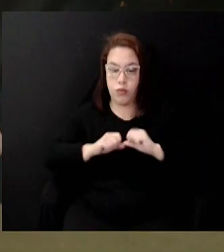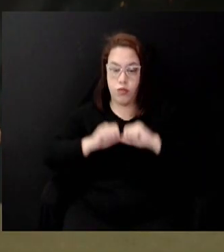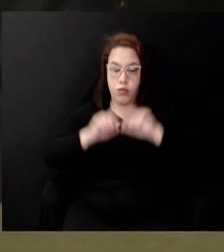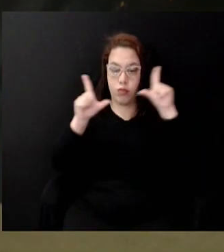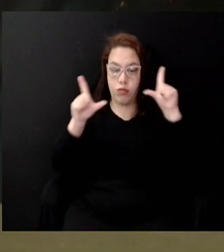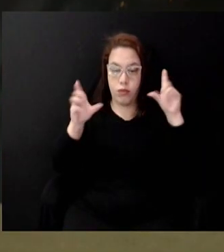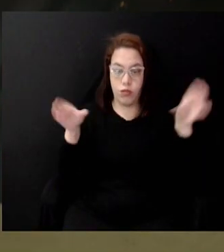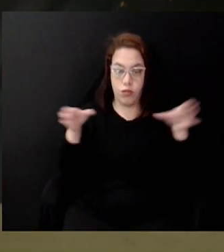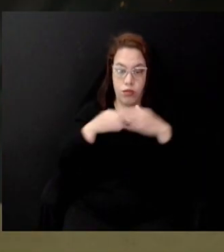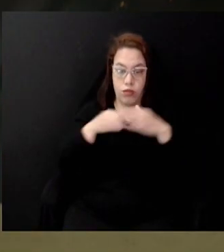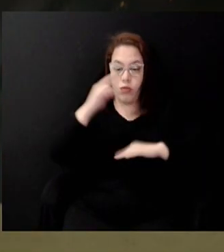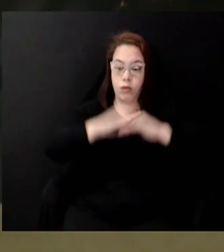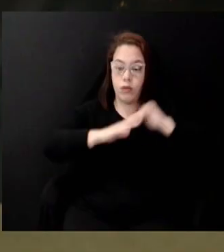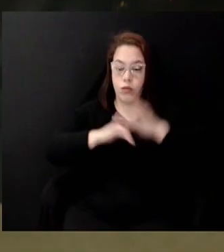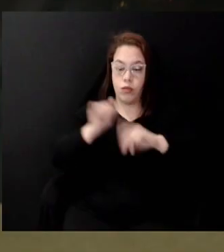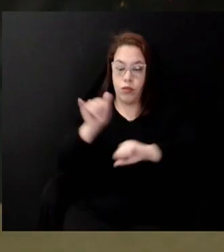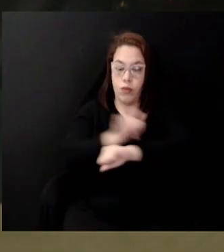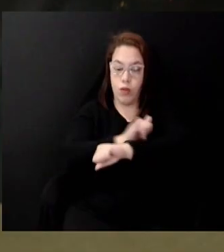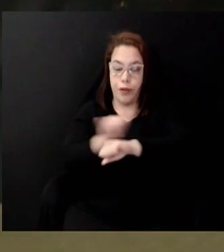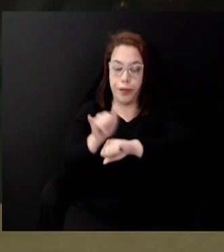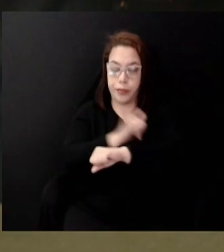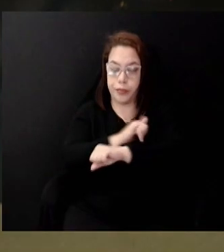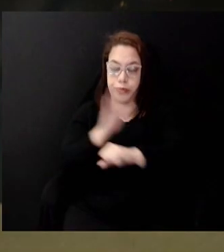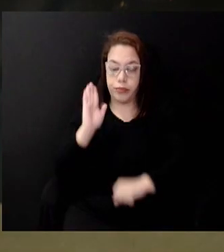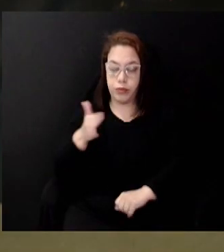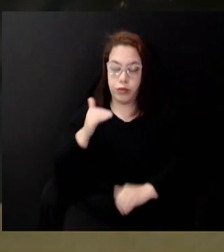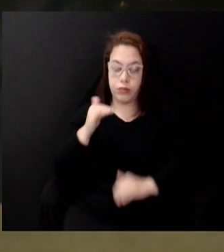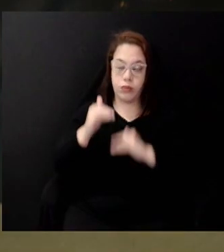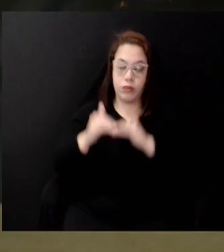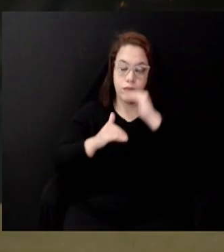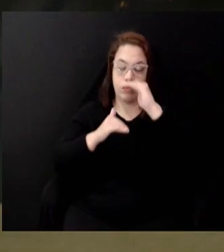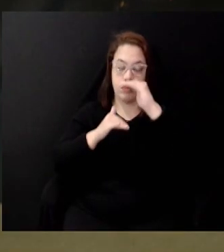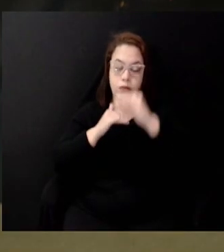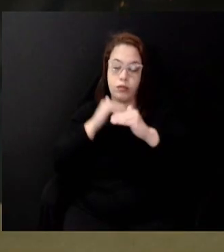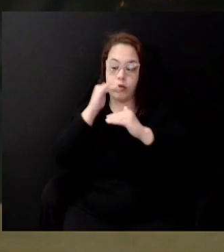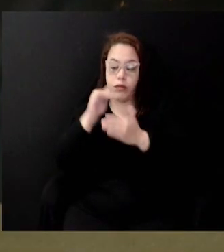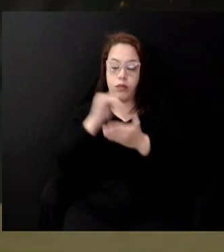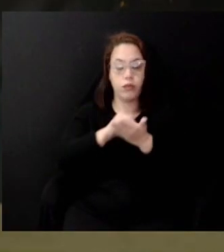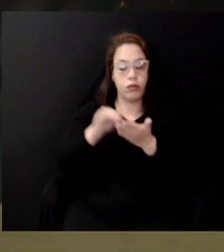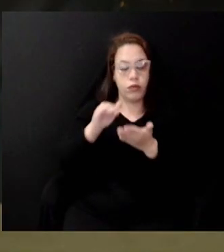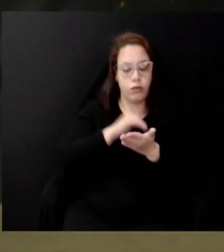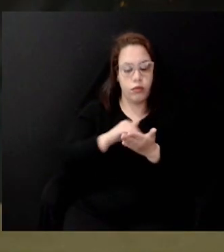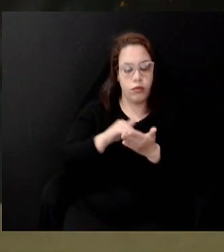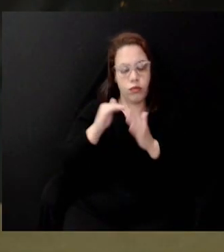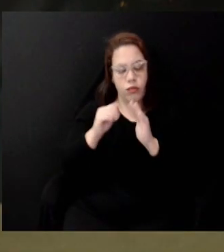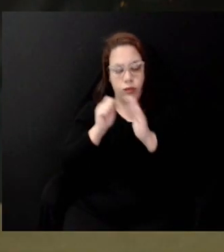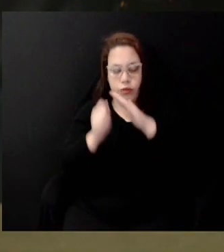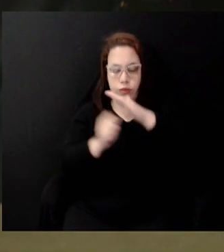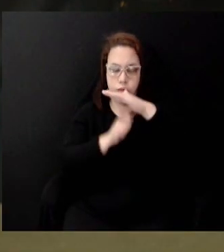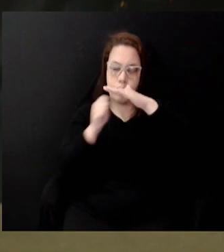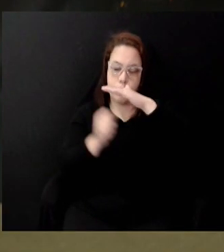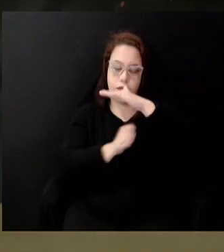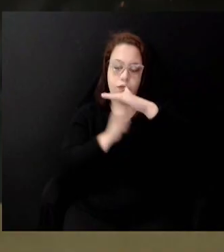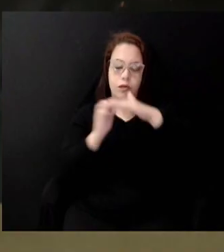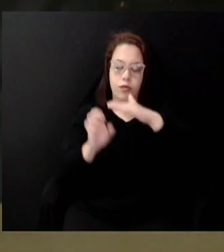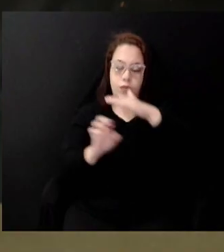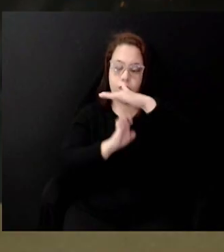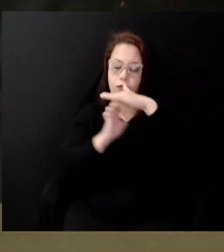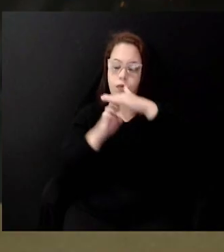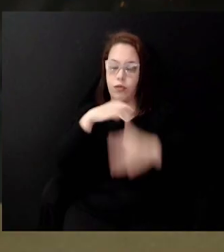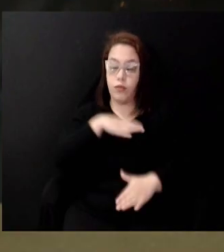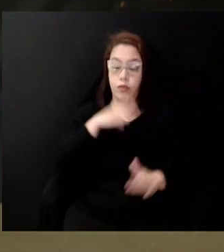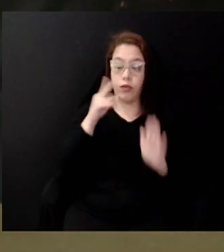ações estratégicas já em andamento na cidade, envolvendo secretarias, autarquias e empresas municipais. O projeto